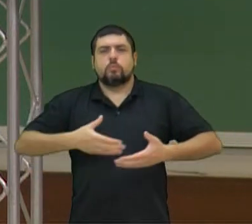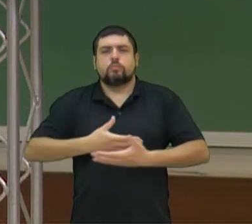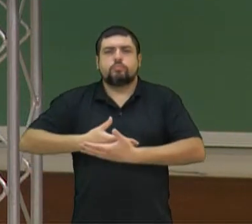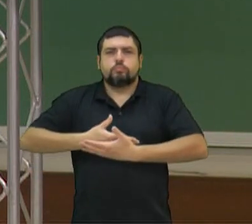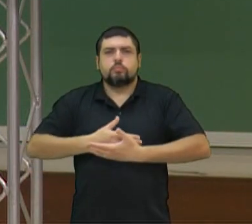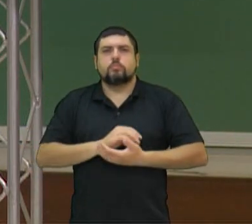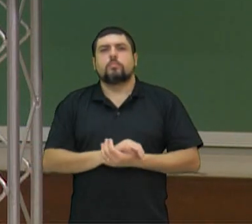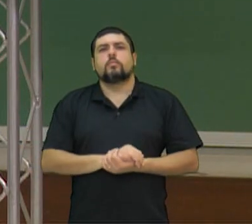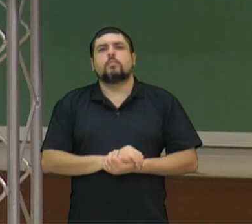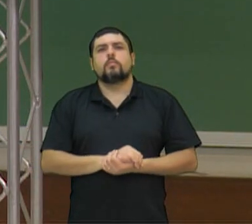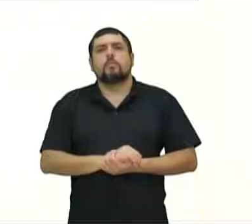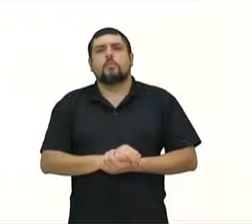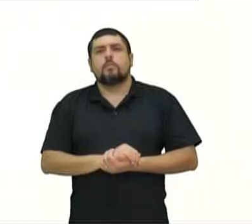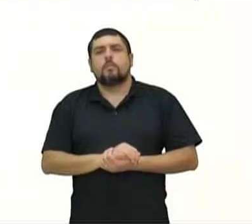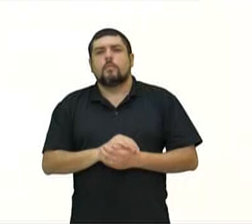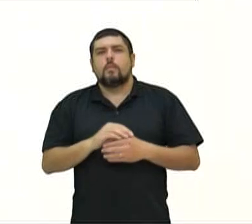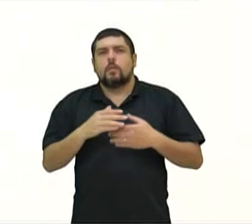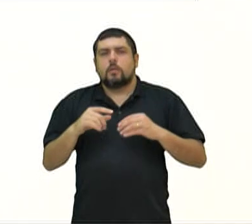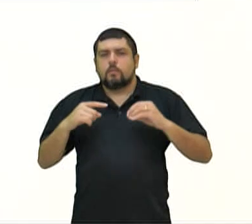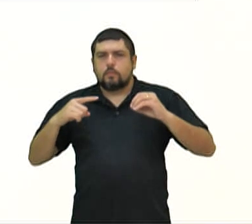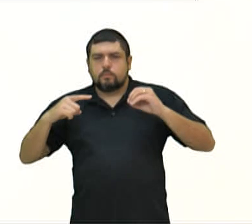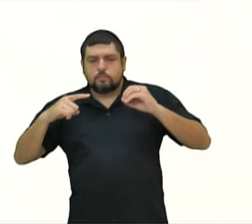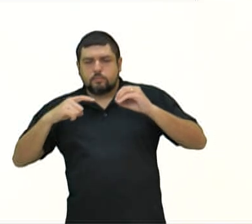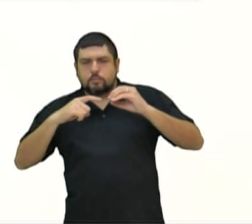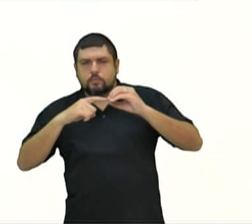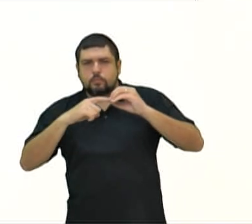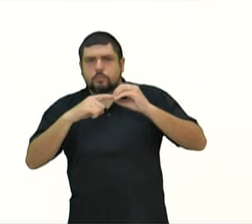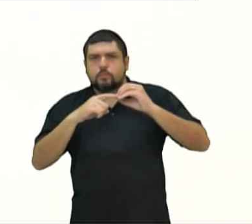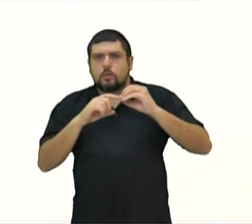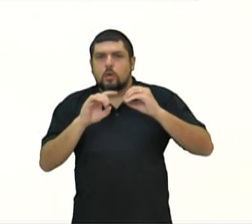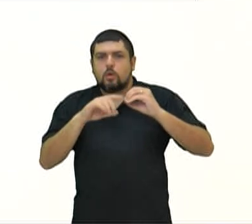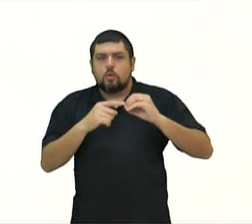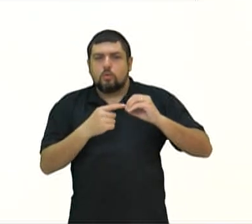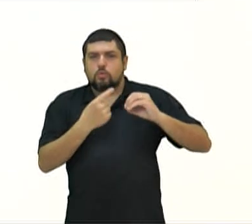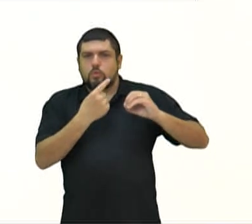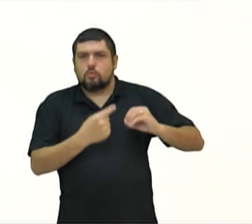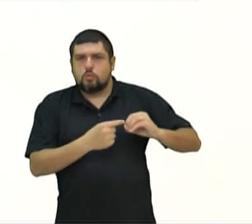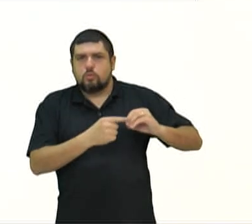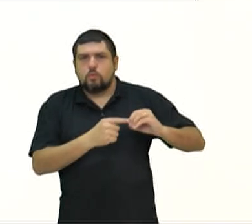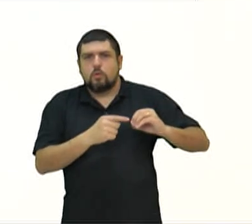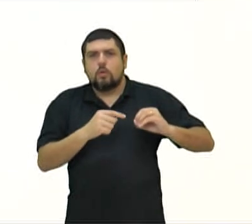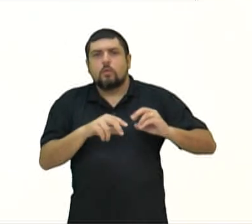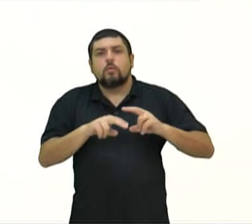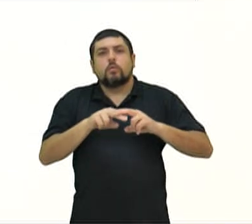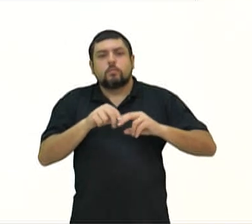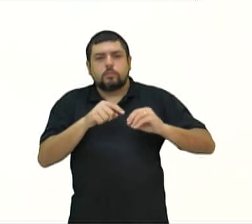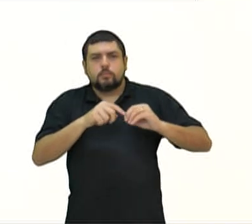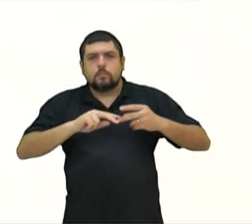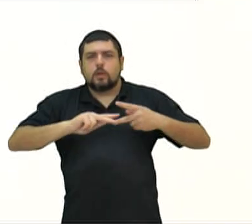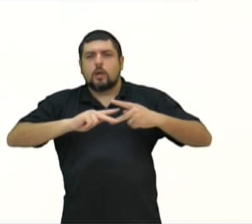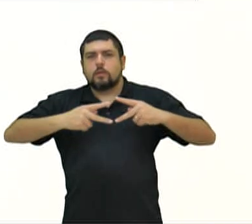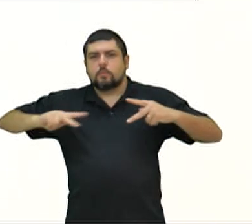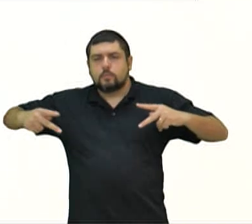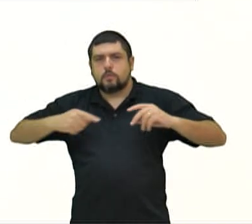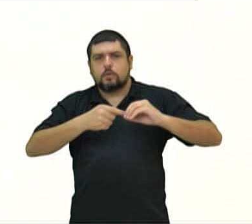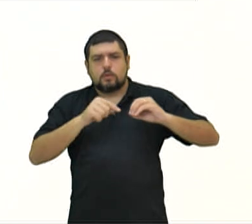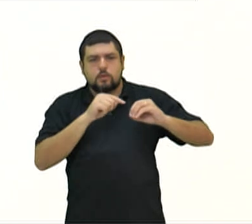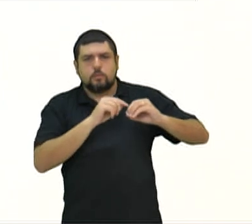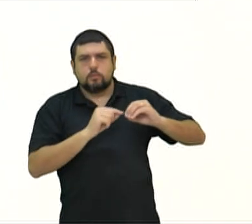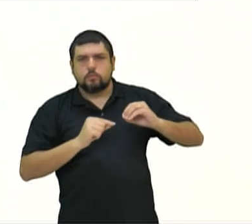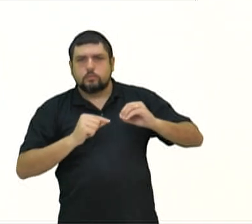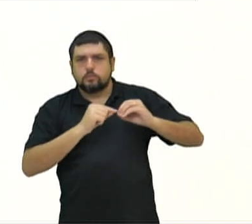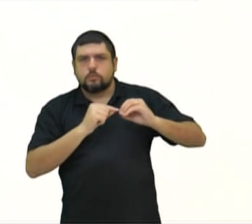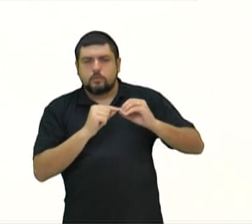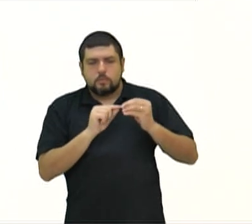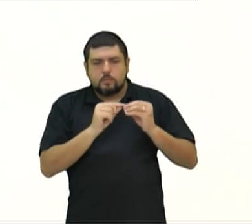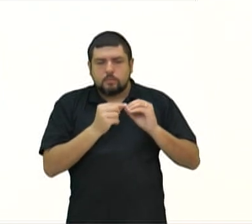O espermatozoide penetra em apenas um óvulo, ou ovócito secundário, por causa da presença de proteínas nas membranas dos gametas que se encaixam umas